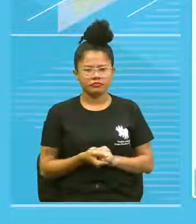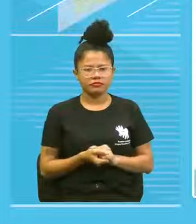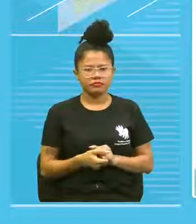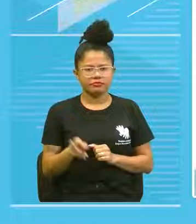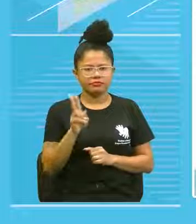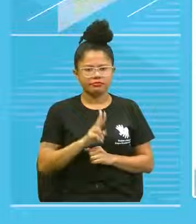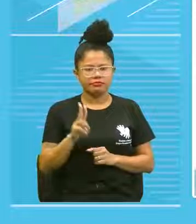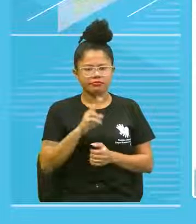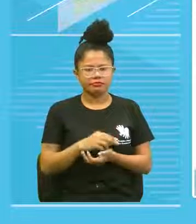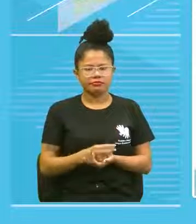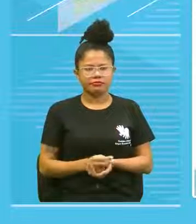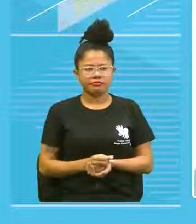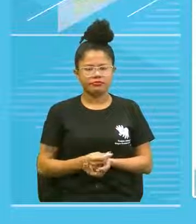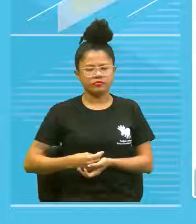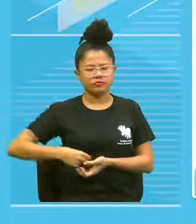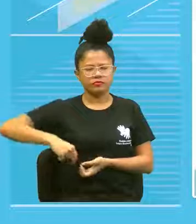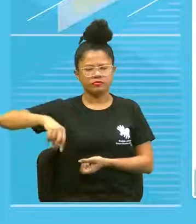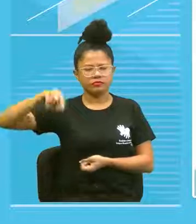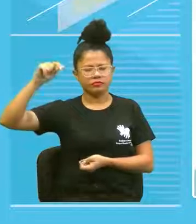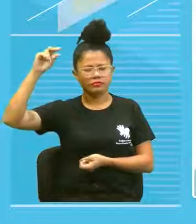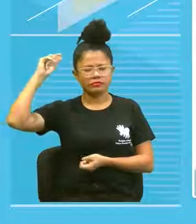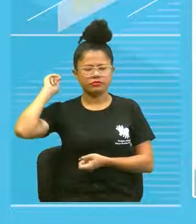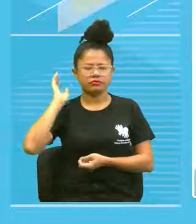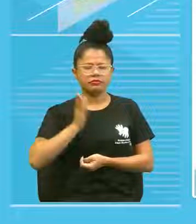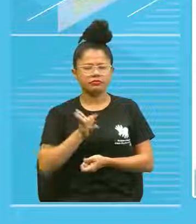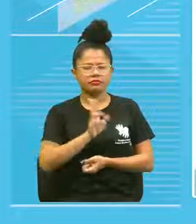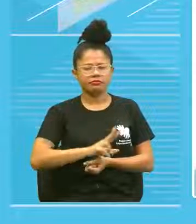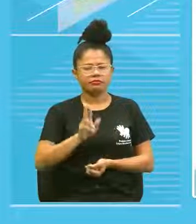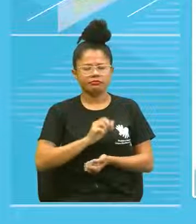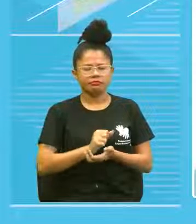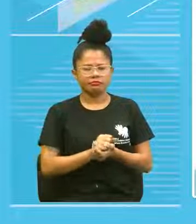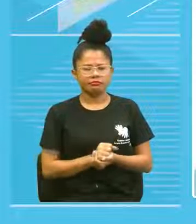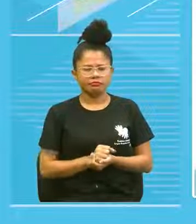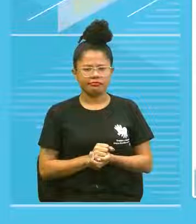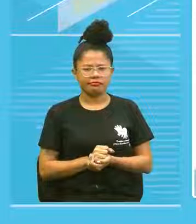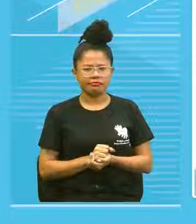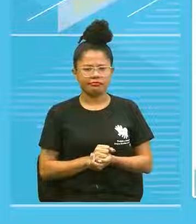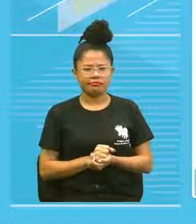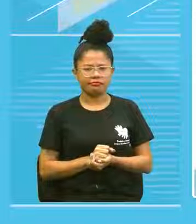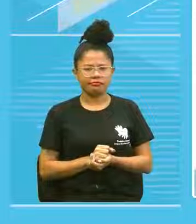utilizamos desde a idade antiga